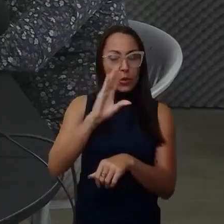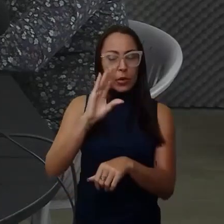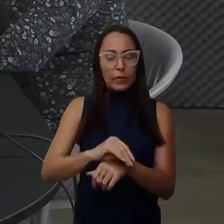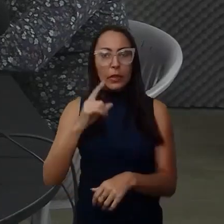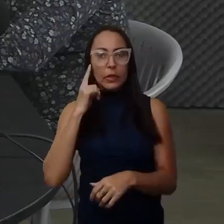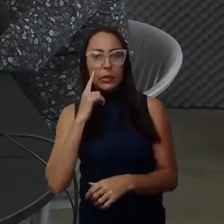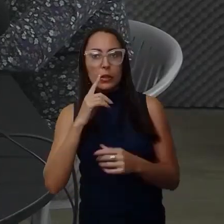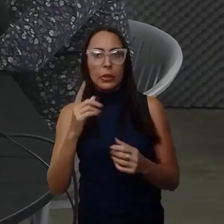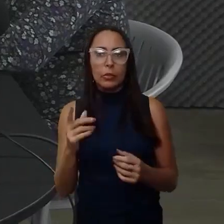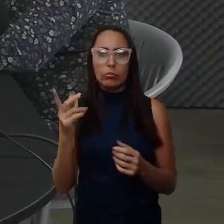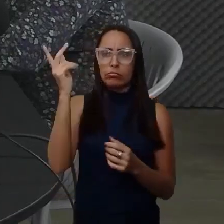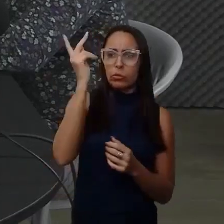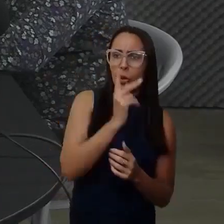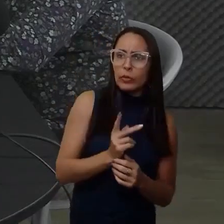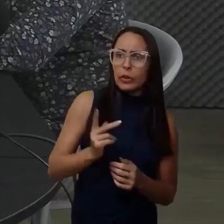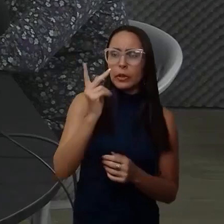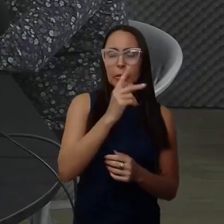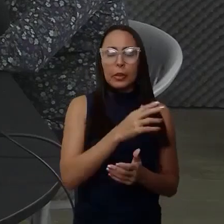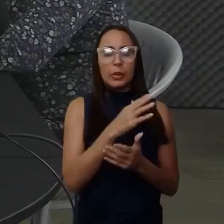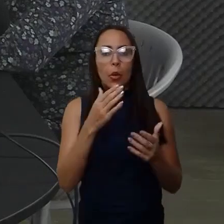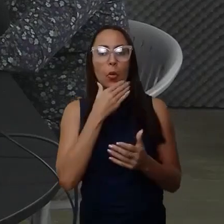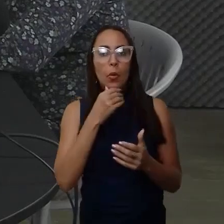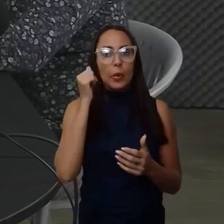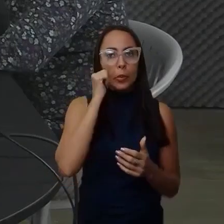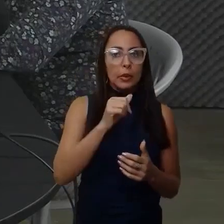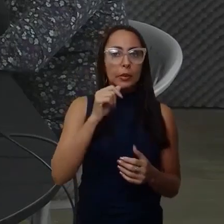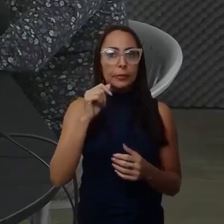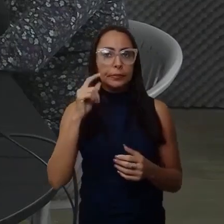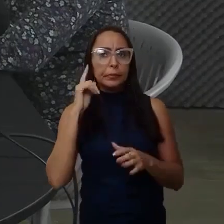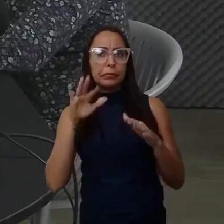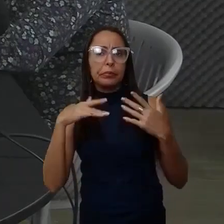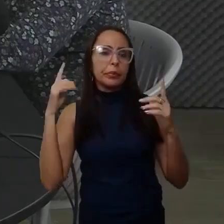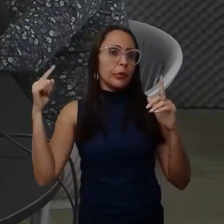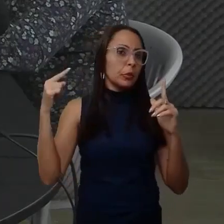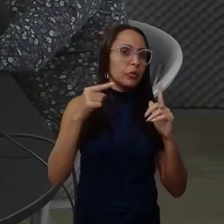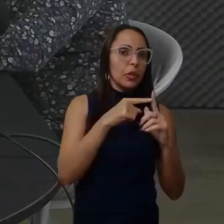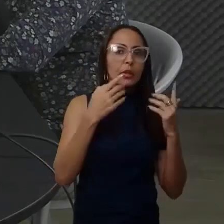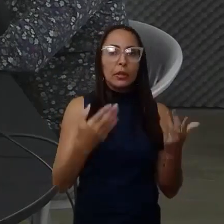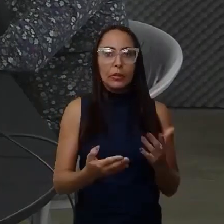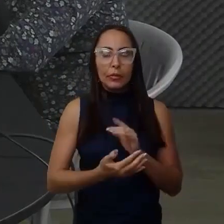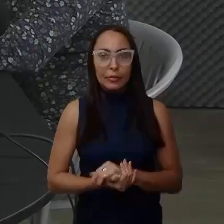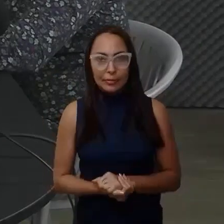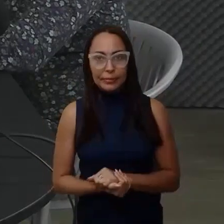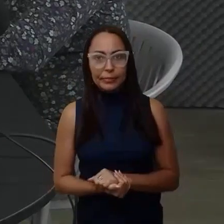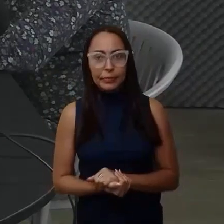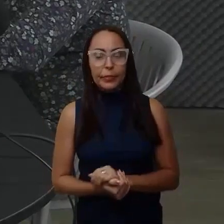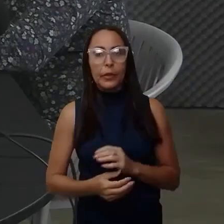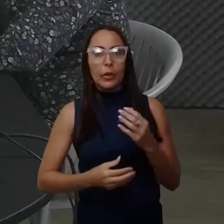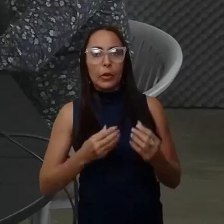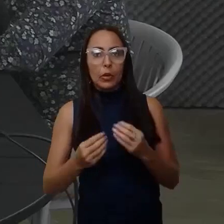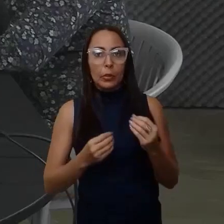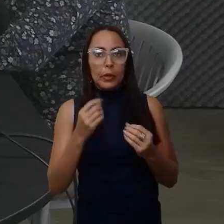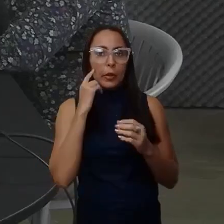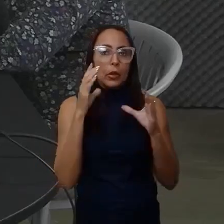de imagens de homens e mulheres escravizados e qual é o objetivo da construção dessas imagens, né? E como é que ela é vista? É sobre o